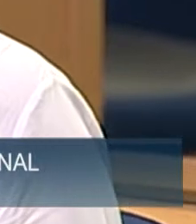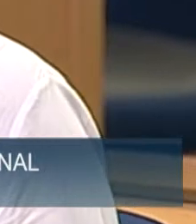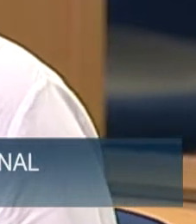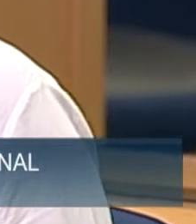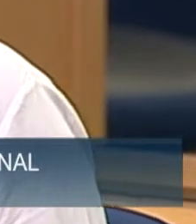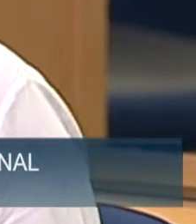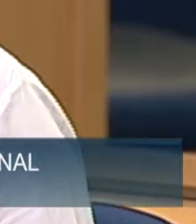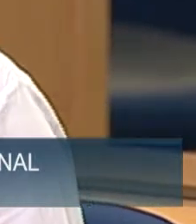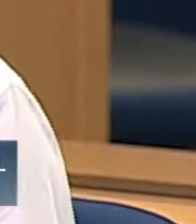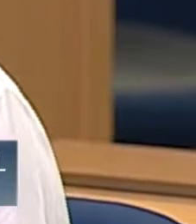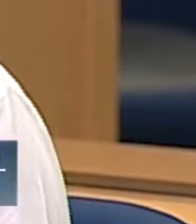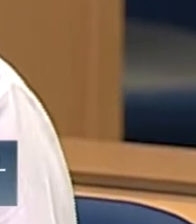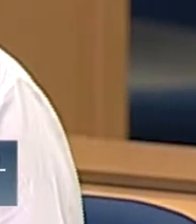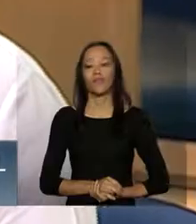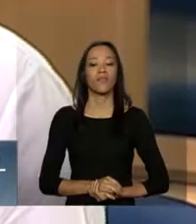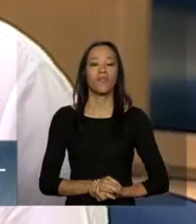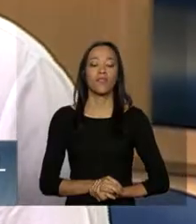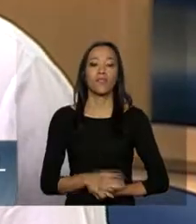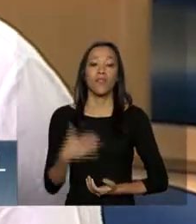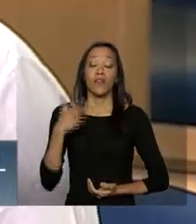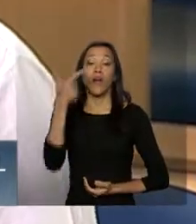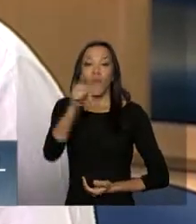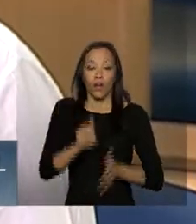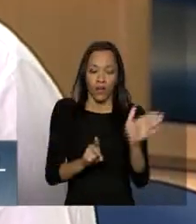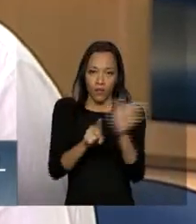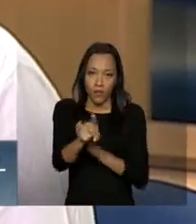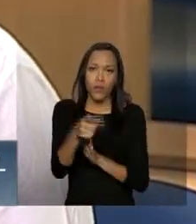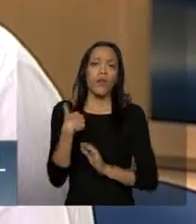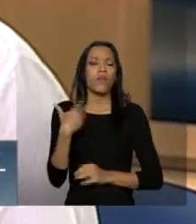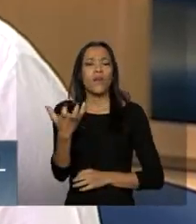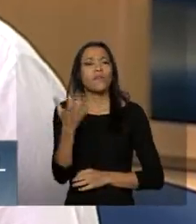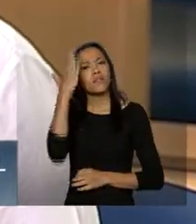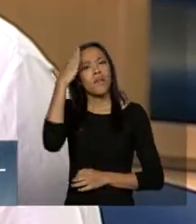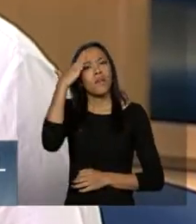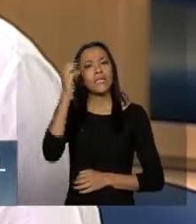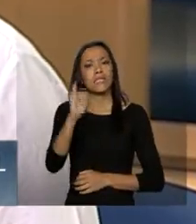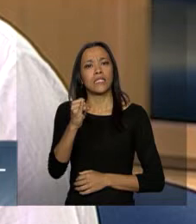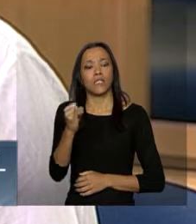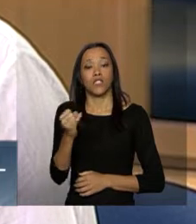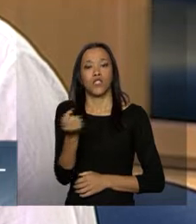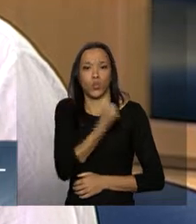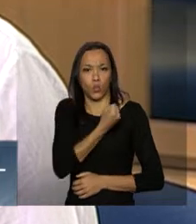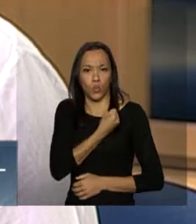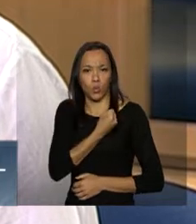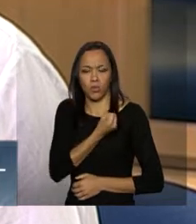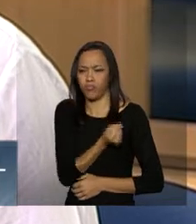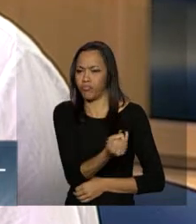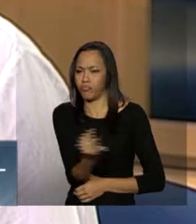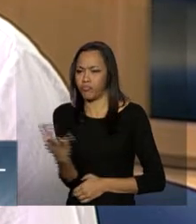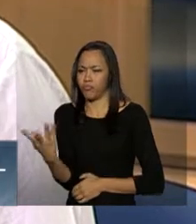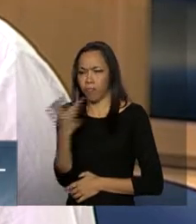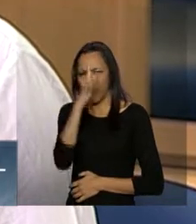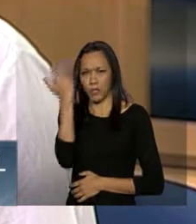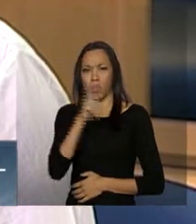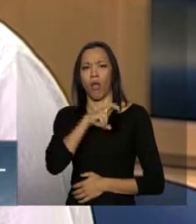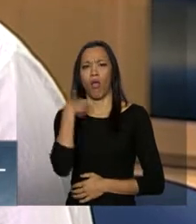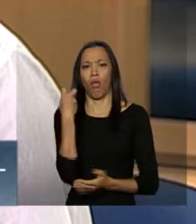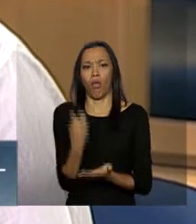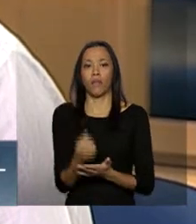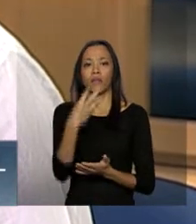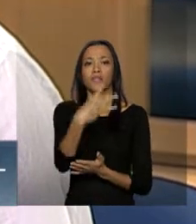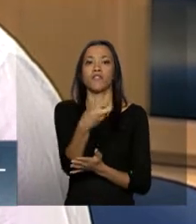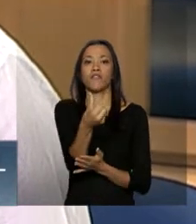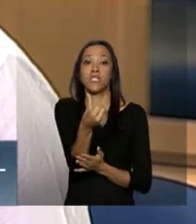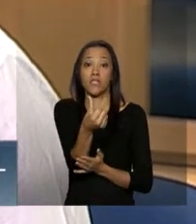Minha dúvida é a seguinte, Natália da Folha. Eu queria saber se esse número de óbitos, a gente viu aí em 2014,